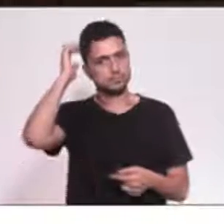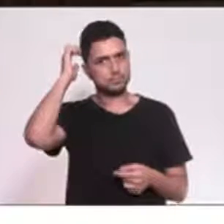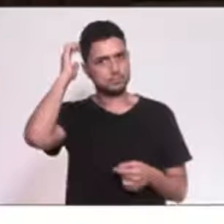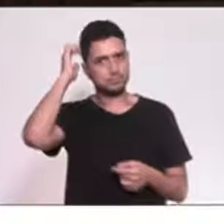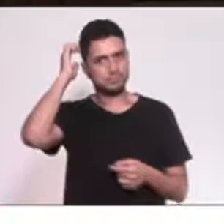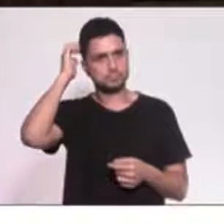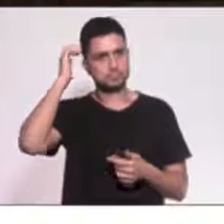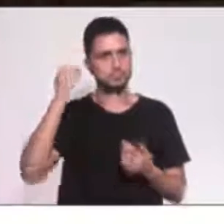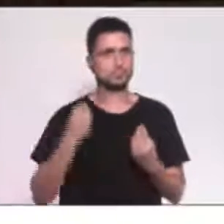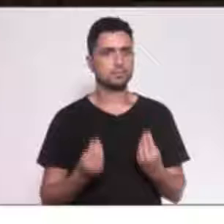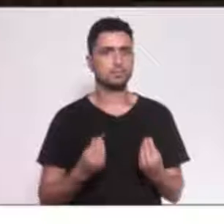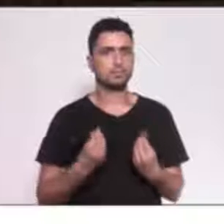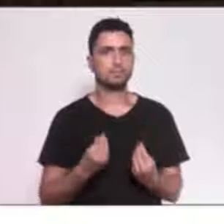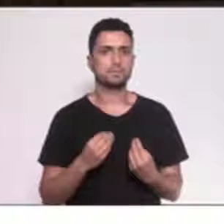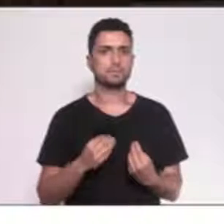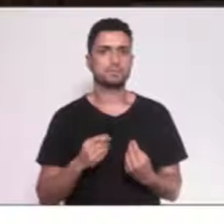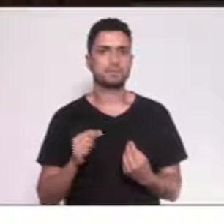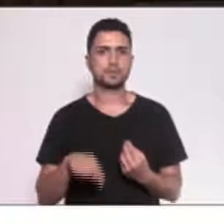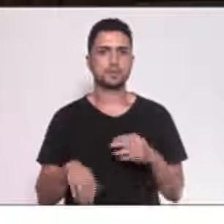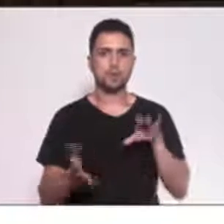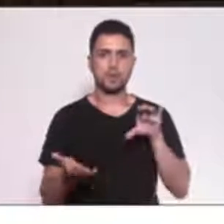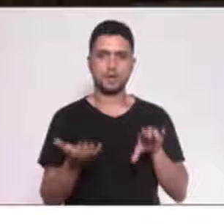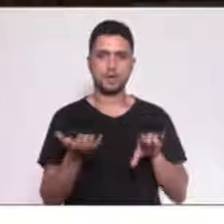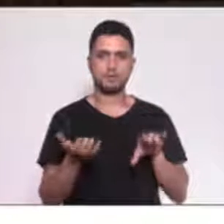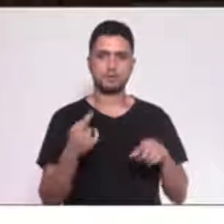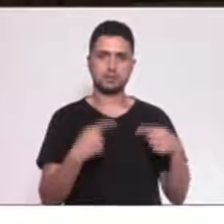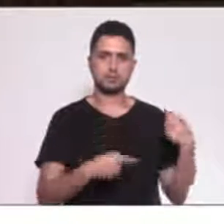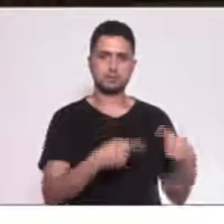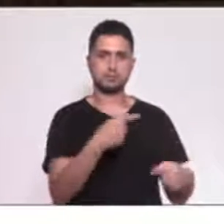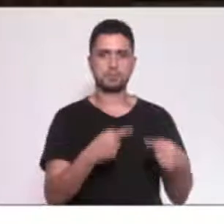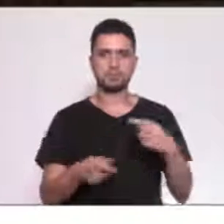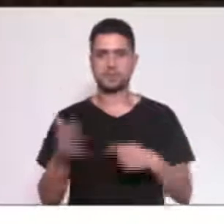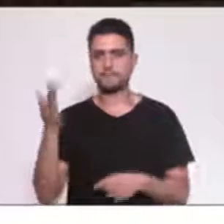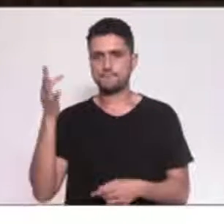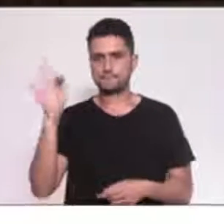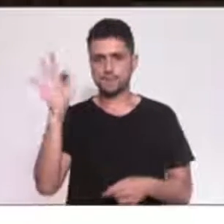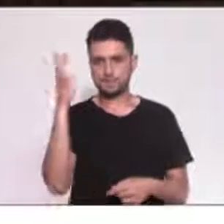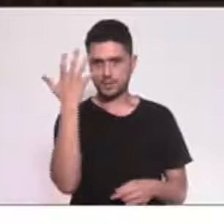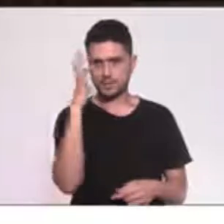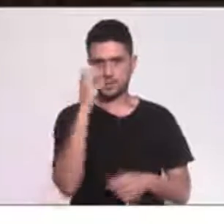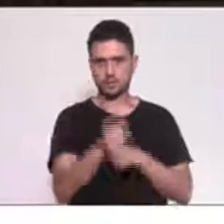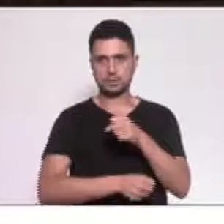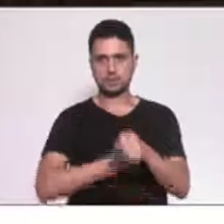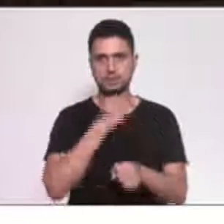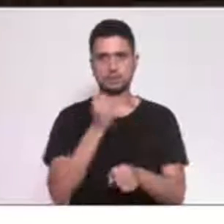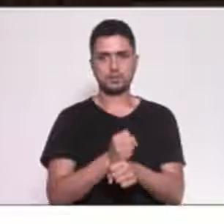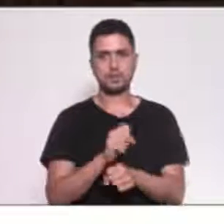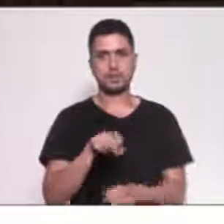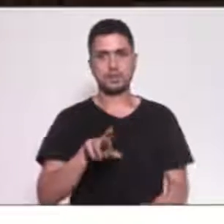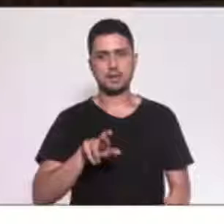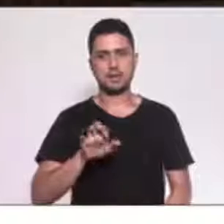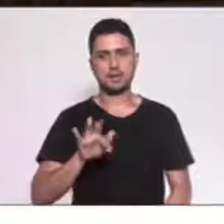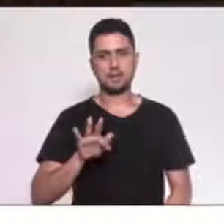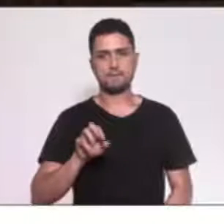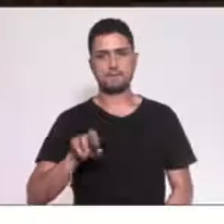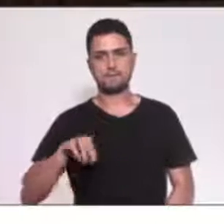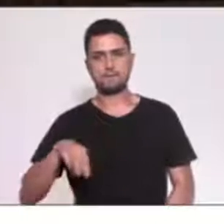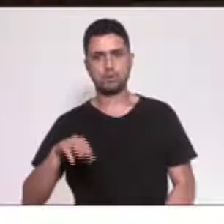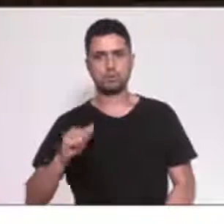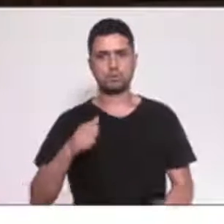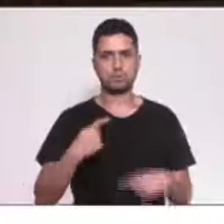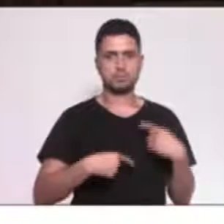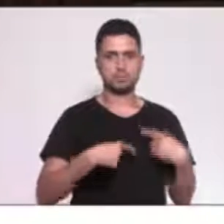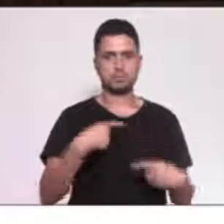Congresso Nacional vai se debruçar a partir de fevereiro do ano que vem, é a agenda da reforma tributária, com vários